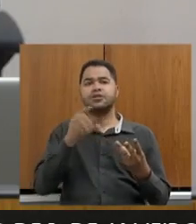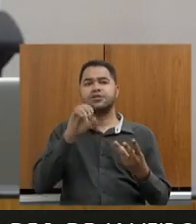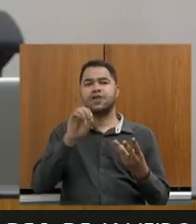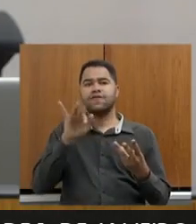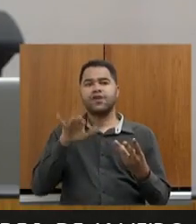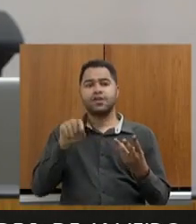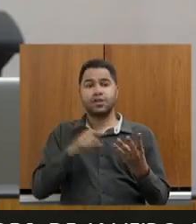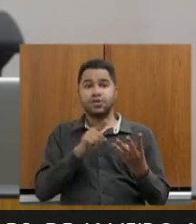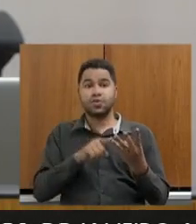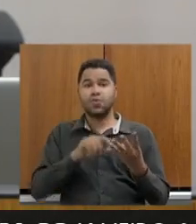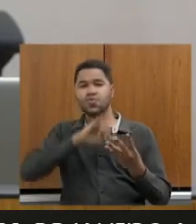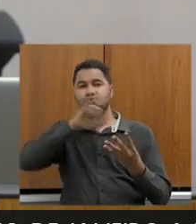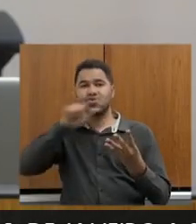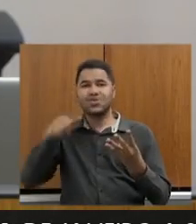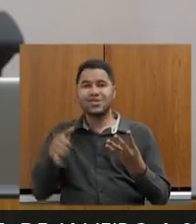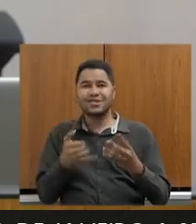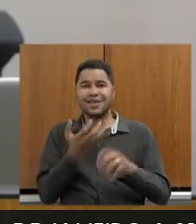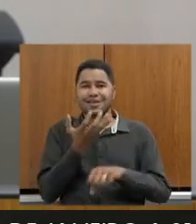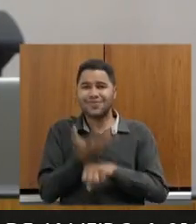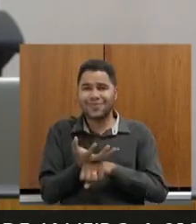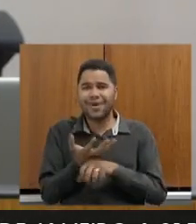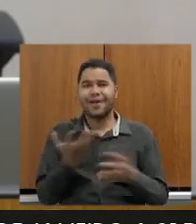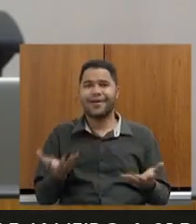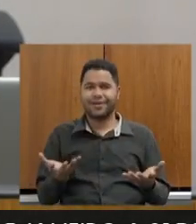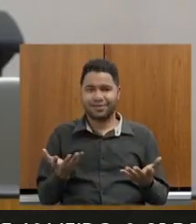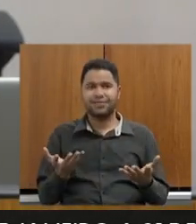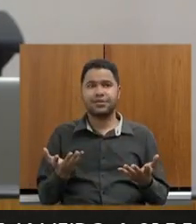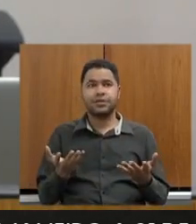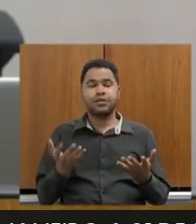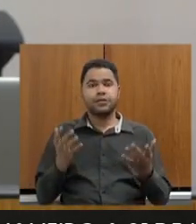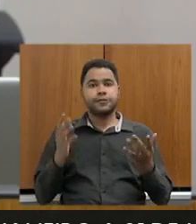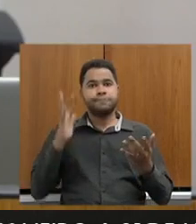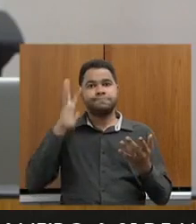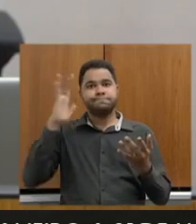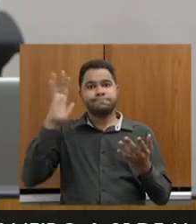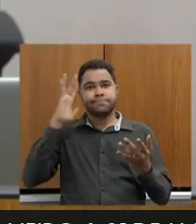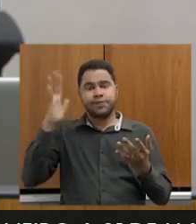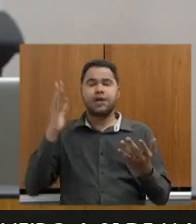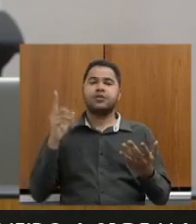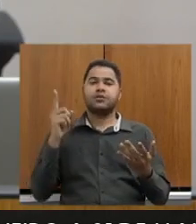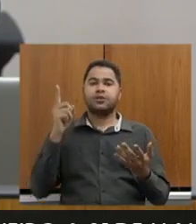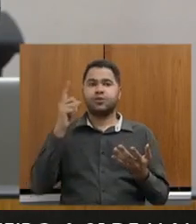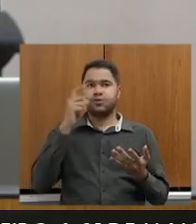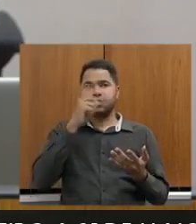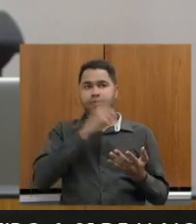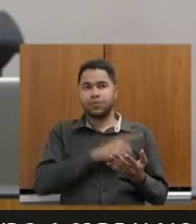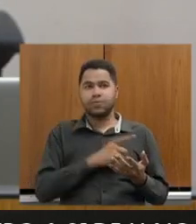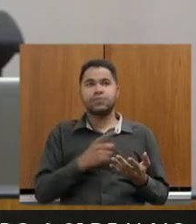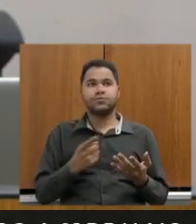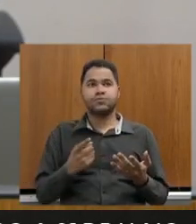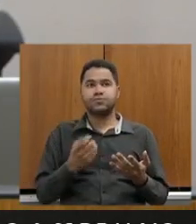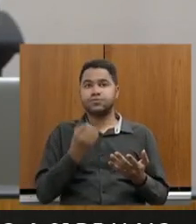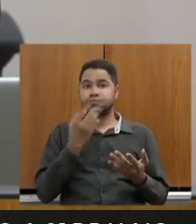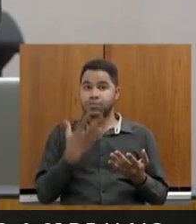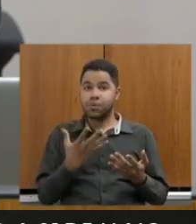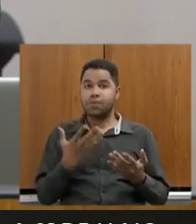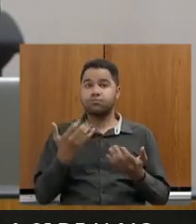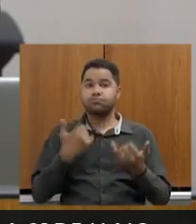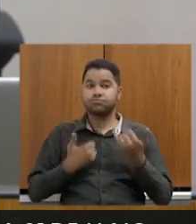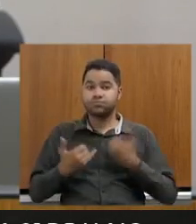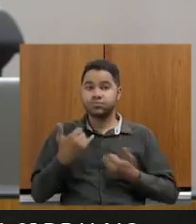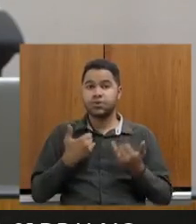Francisco Januária sua imagina a dificuldade que esse pessoal tem lá então seria muito de muito bom alvitre